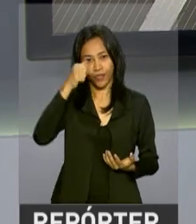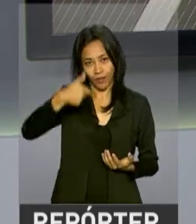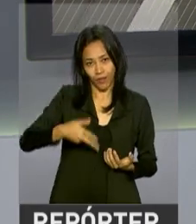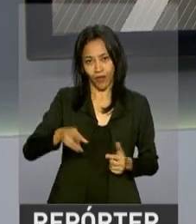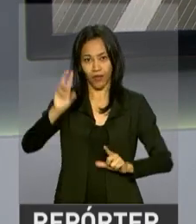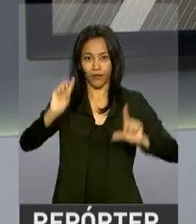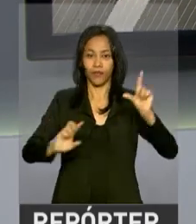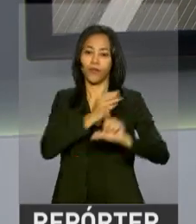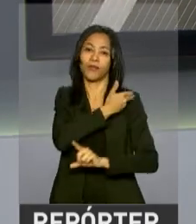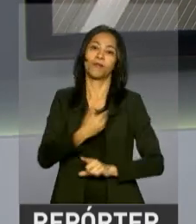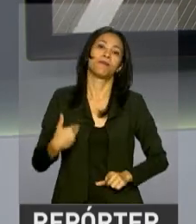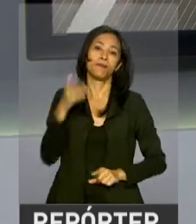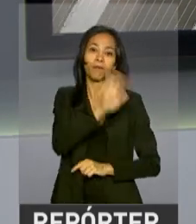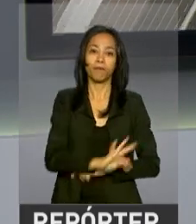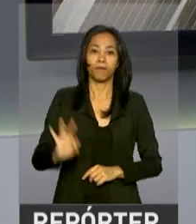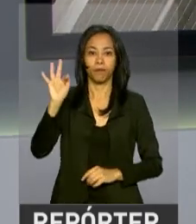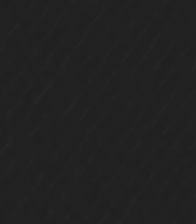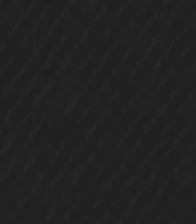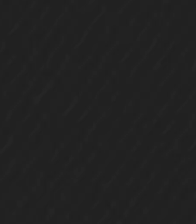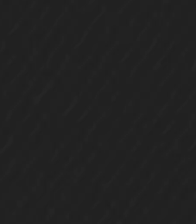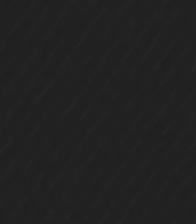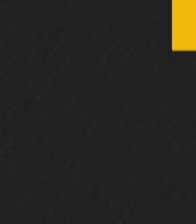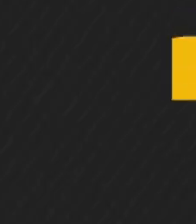nbr a tv do governo federal